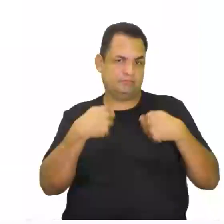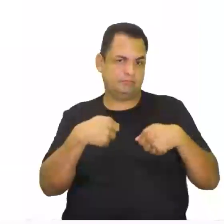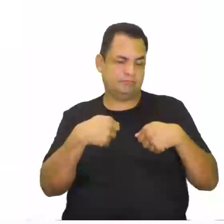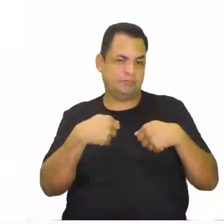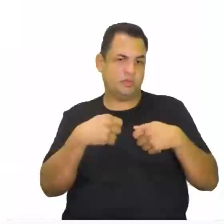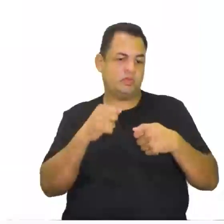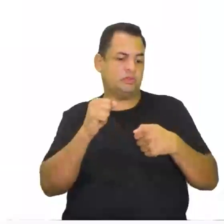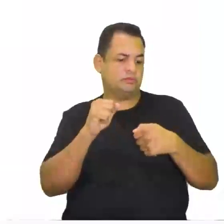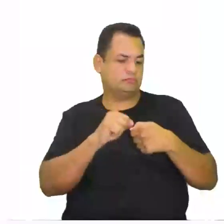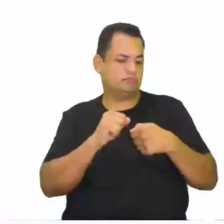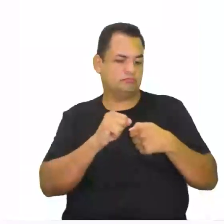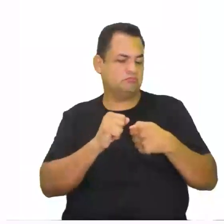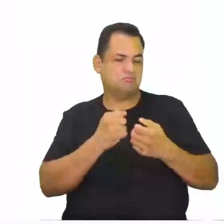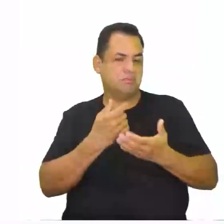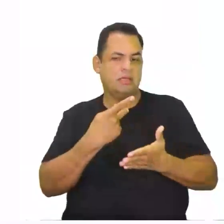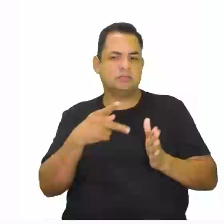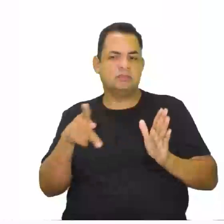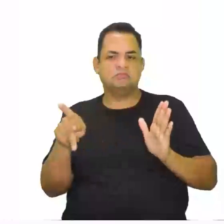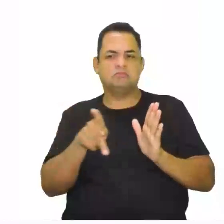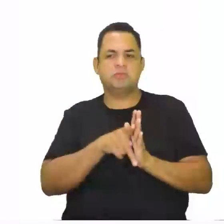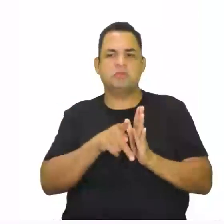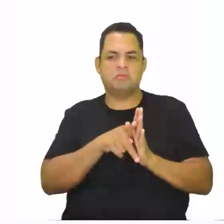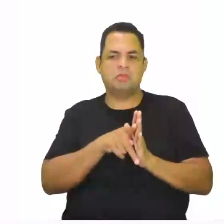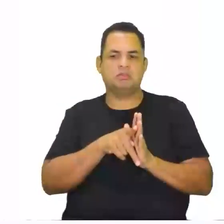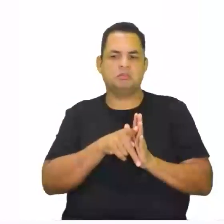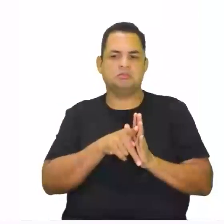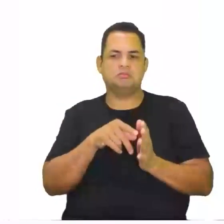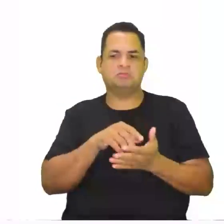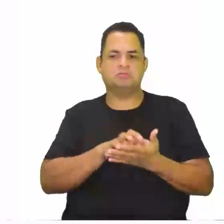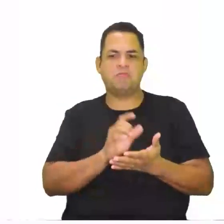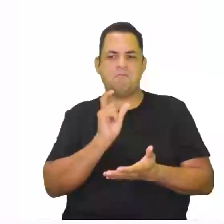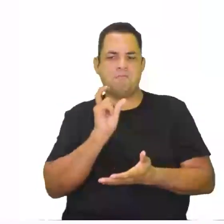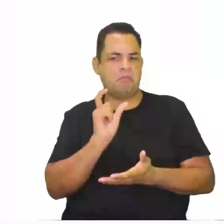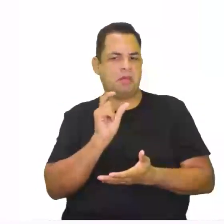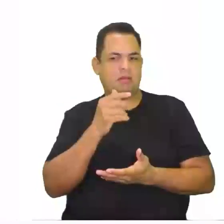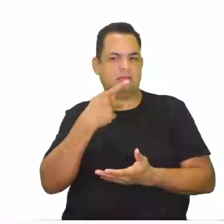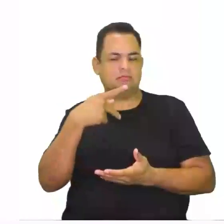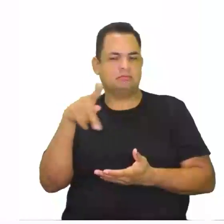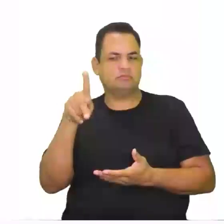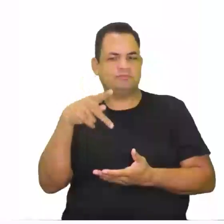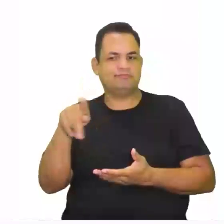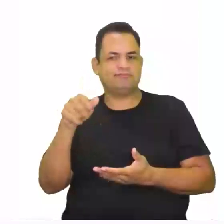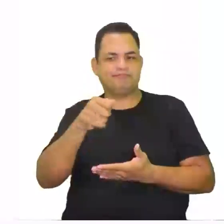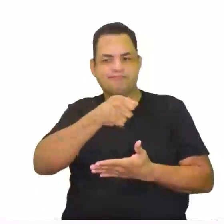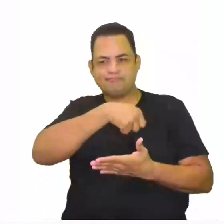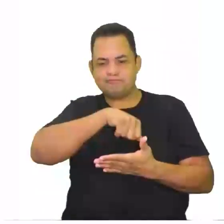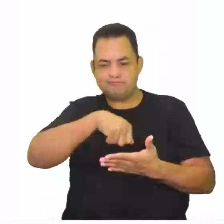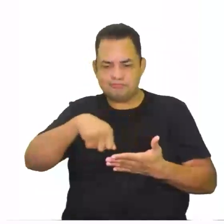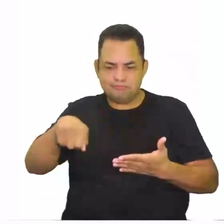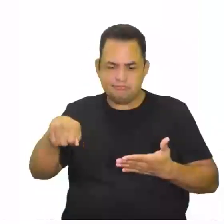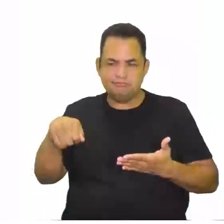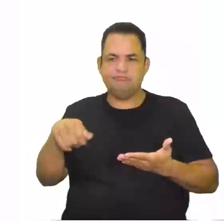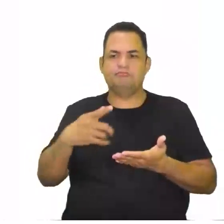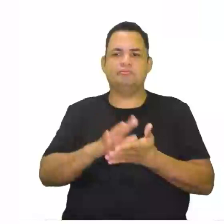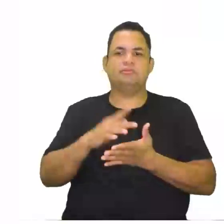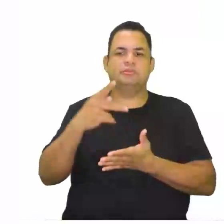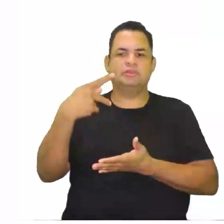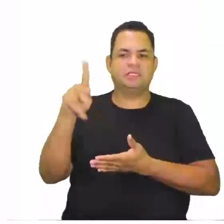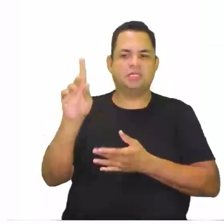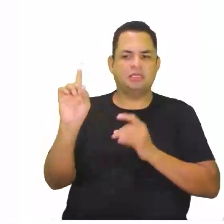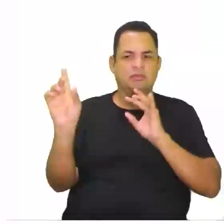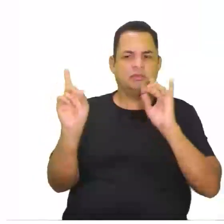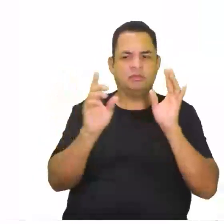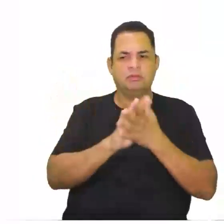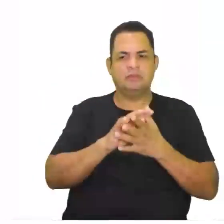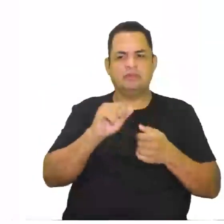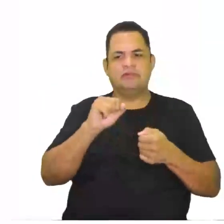fazer isso com as palavras de vocês, tá, pessoal? Não precisam necessariamente ter cada uma das palavras que nós